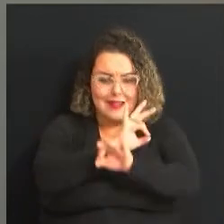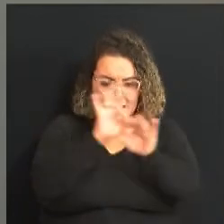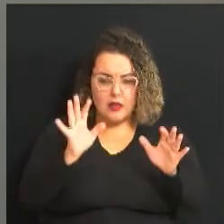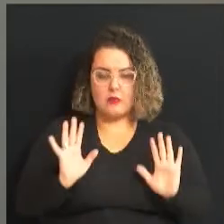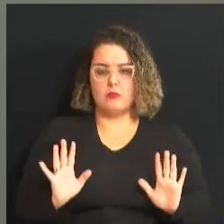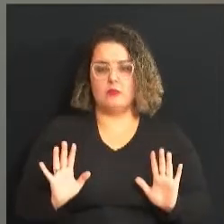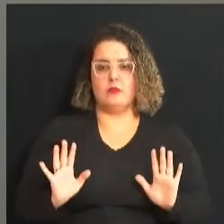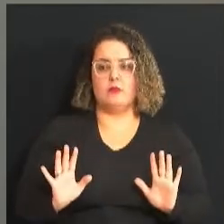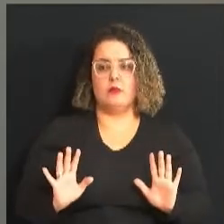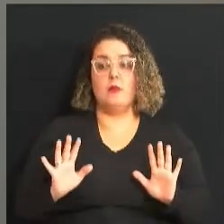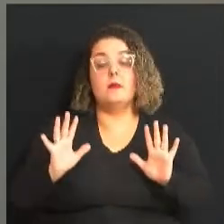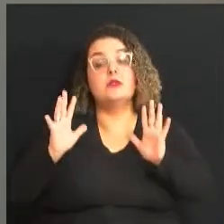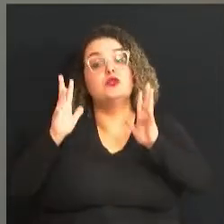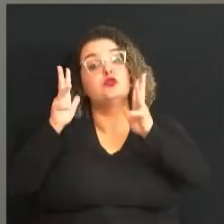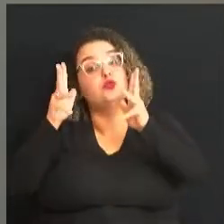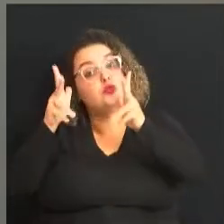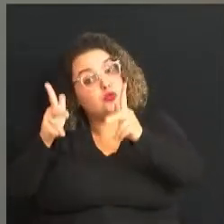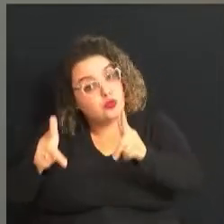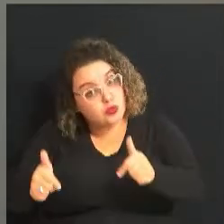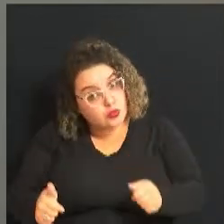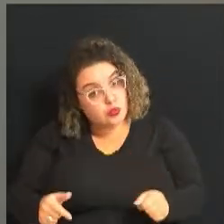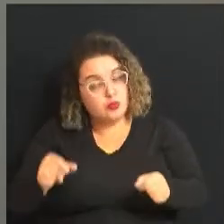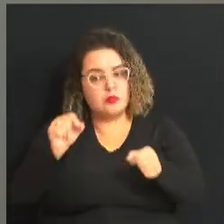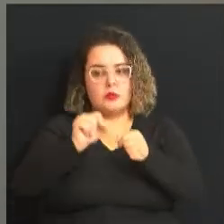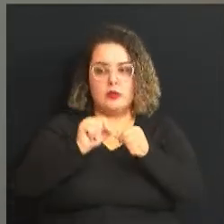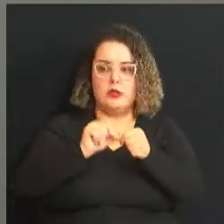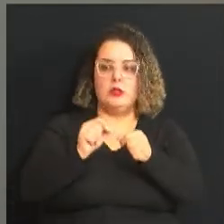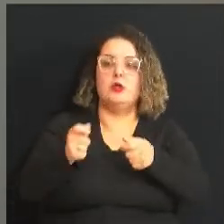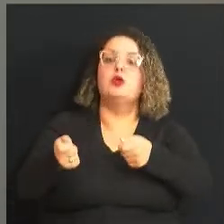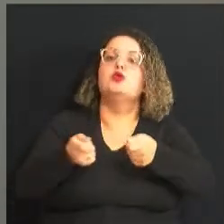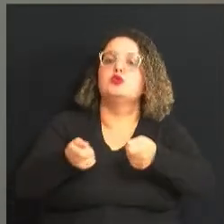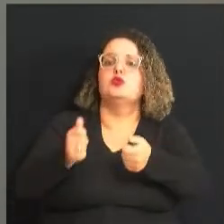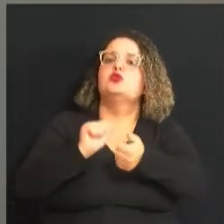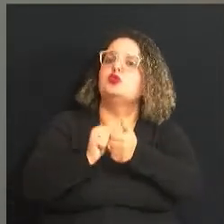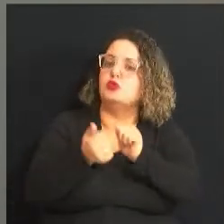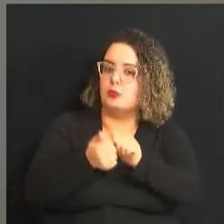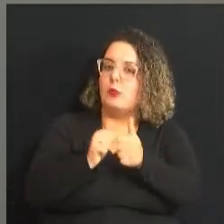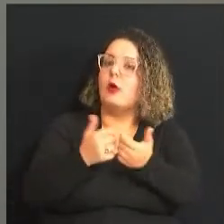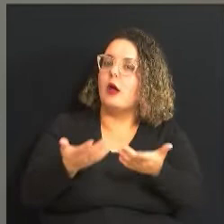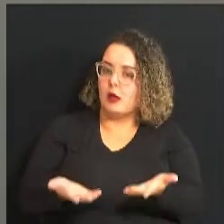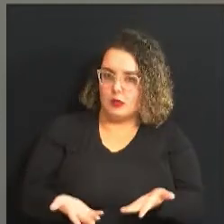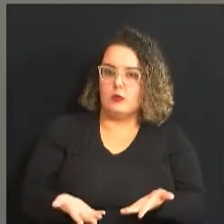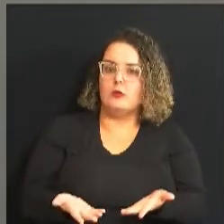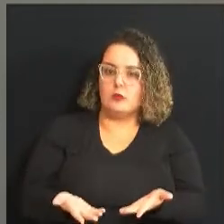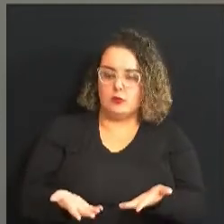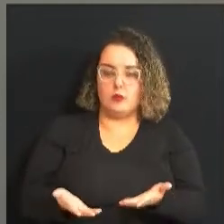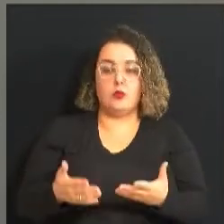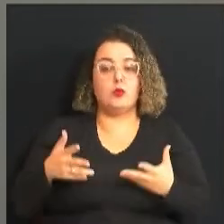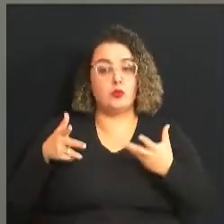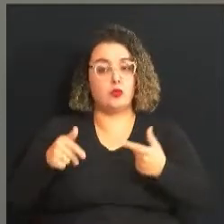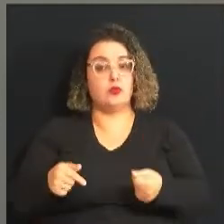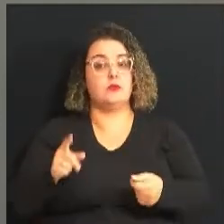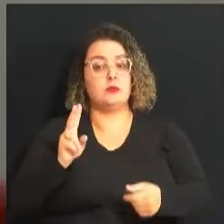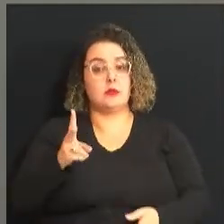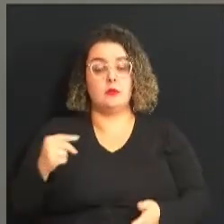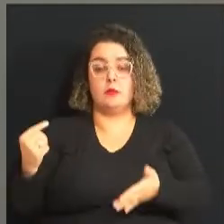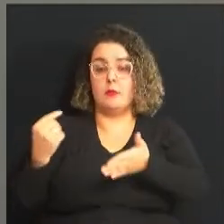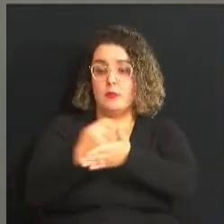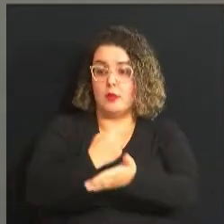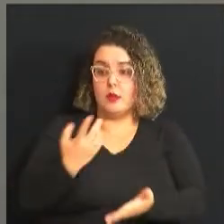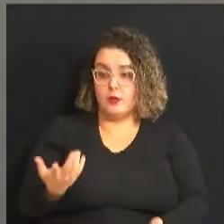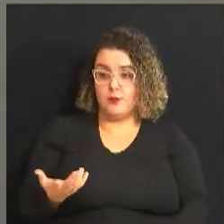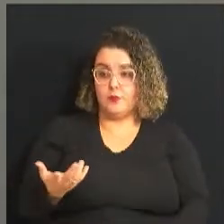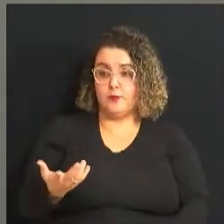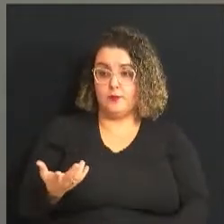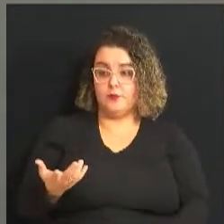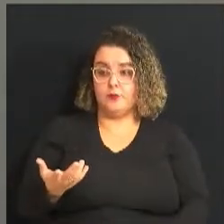Mas tudo que você for fazer uso tem que ser de maneira adequada. Uma coisa que todo mundo sempre pergunta é com relação aos